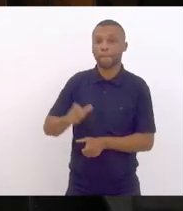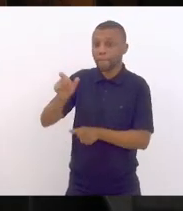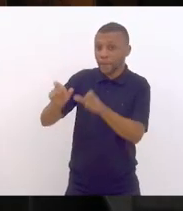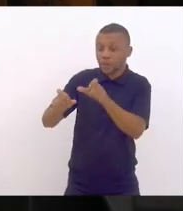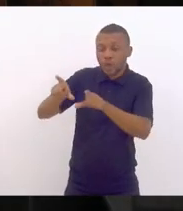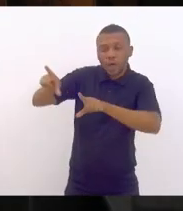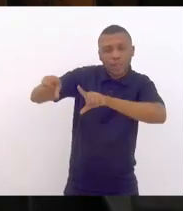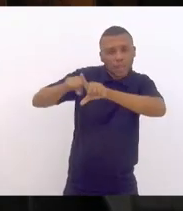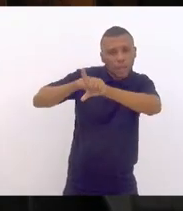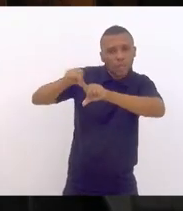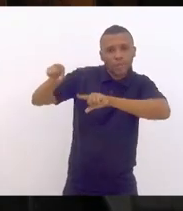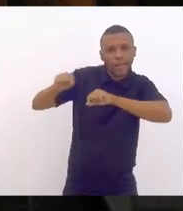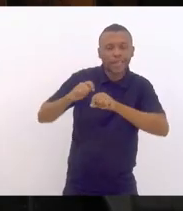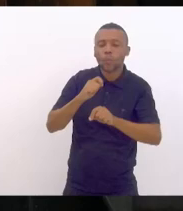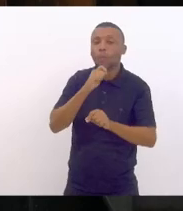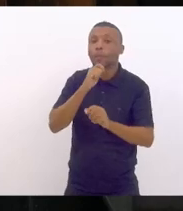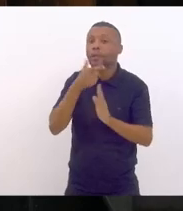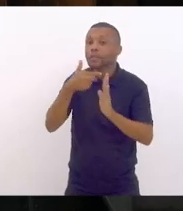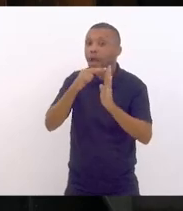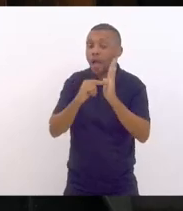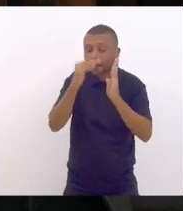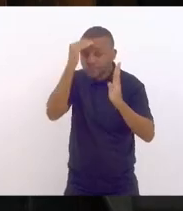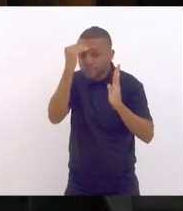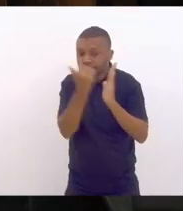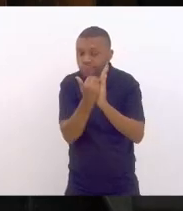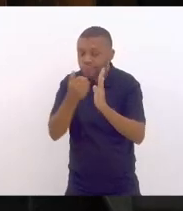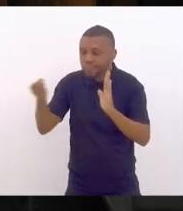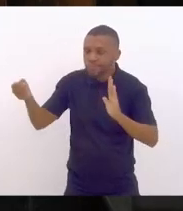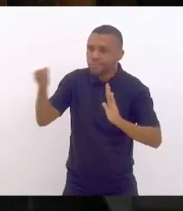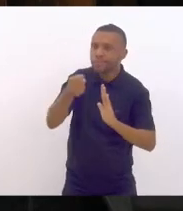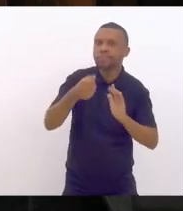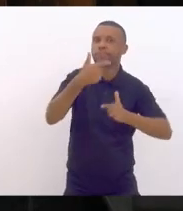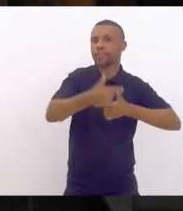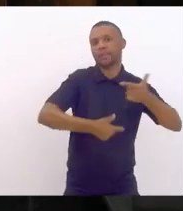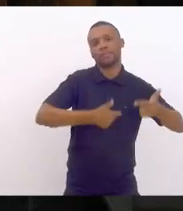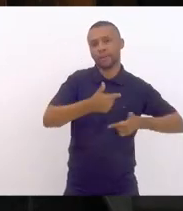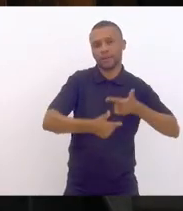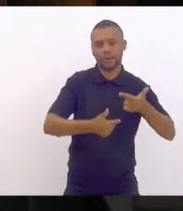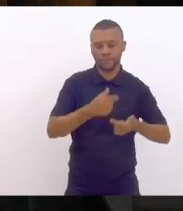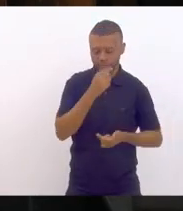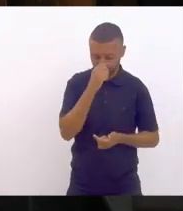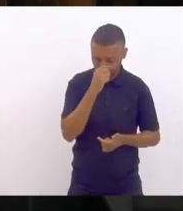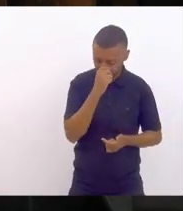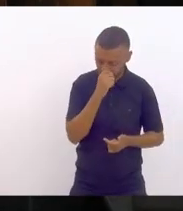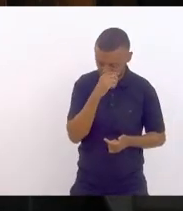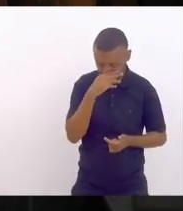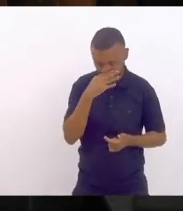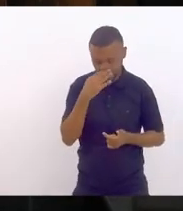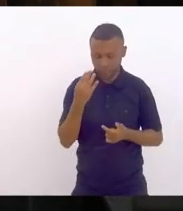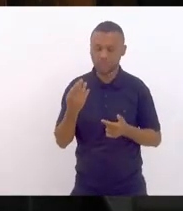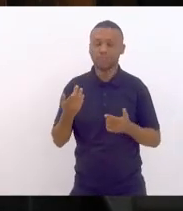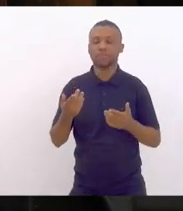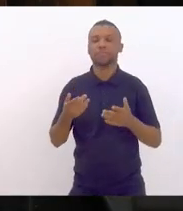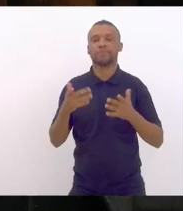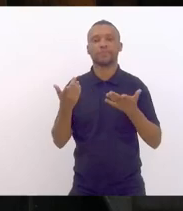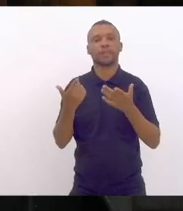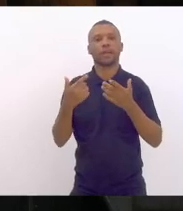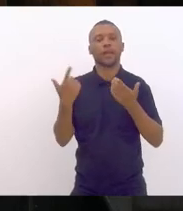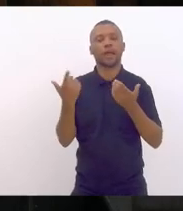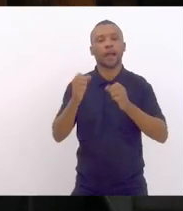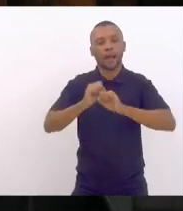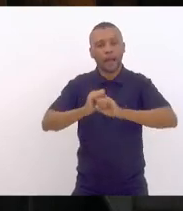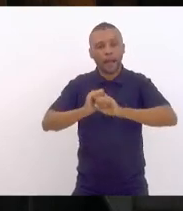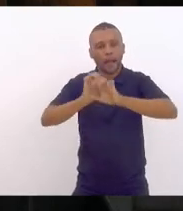selecionadas sem critério para lá trabalhar e que a transparência passou